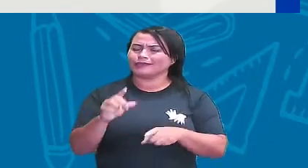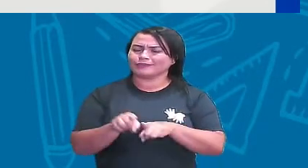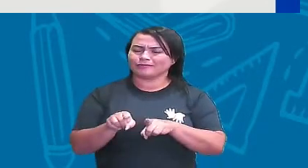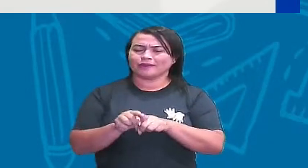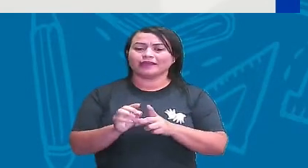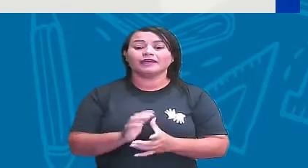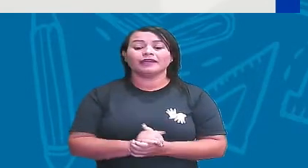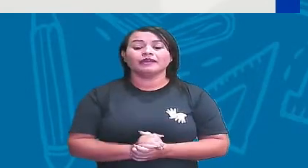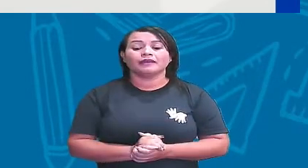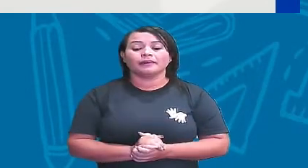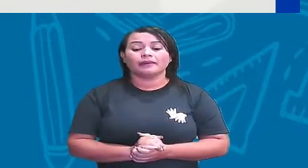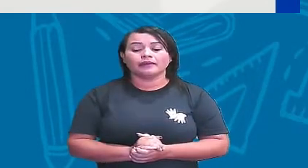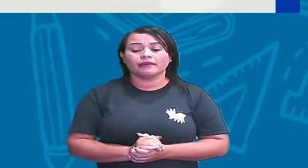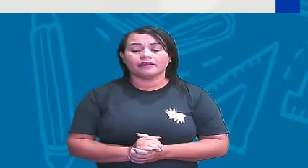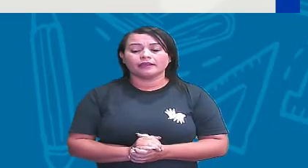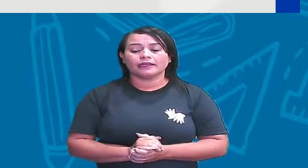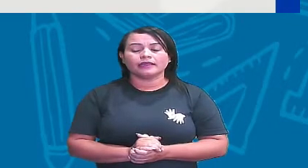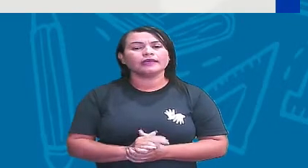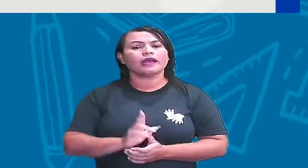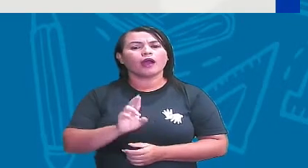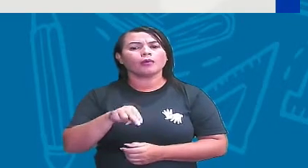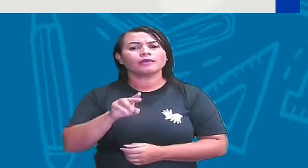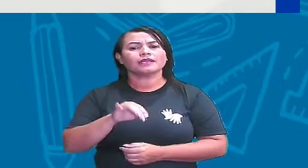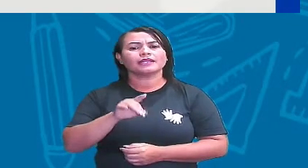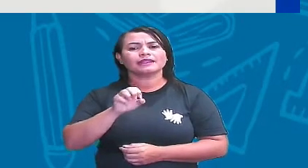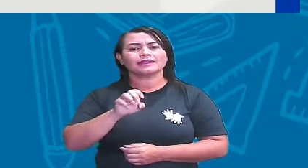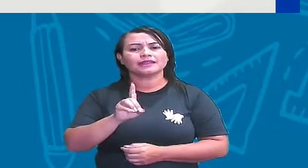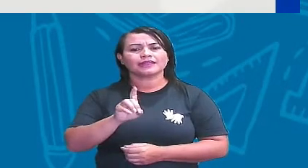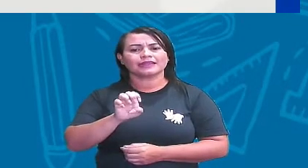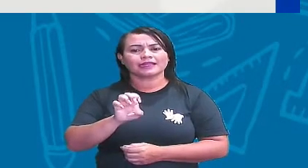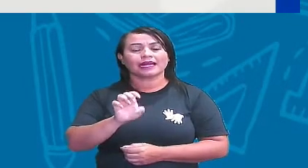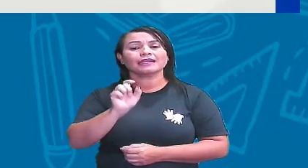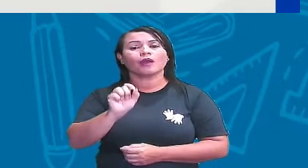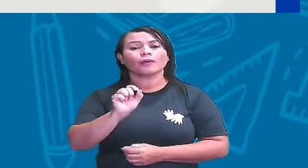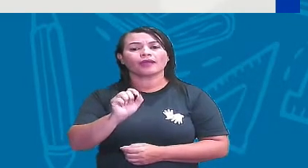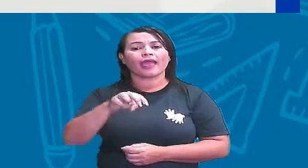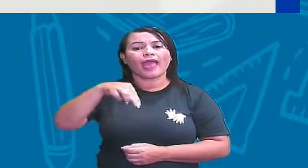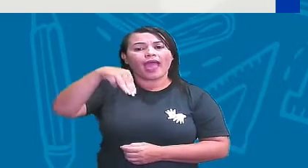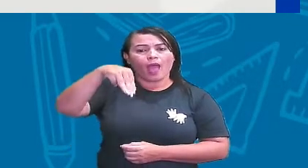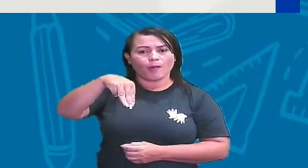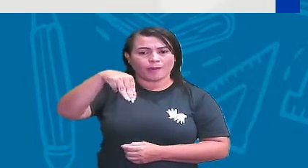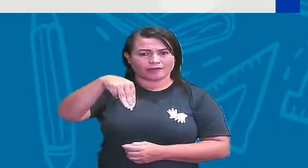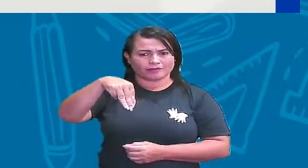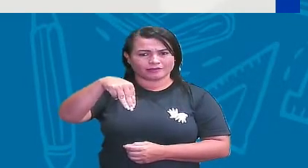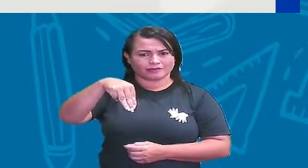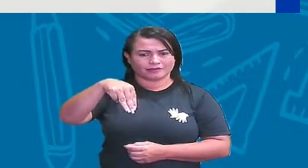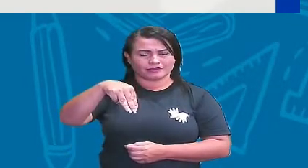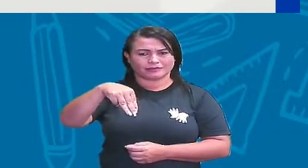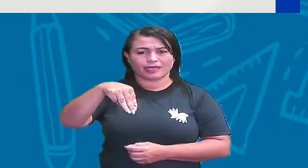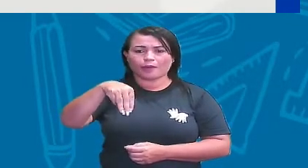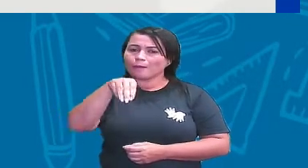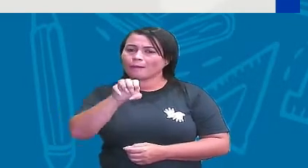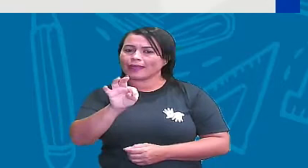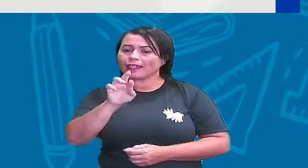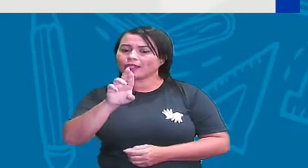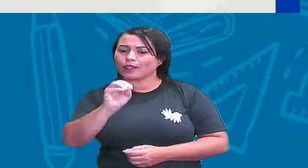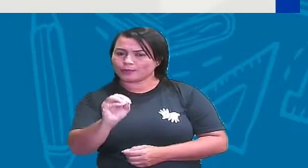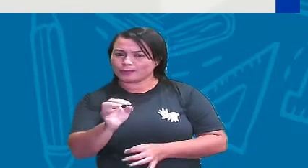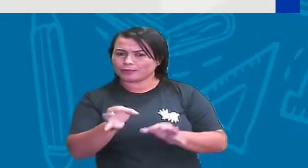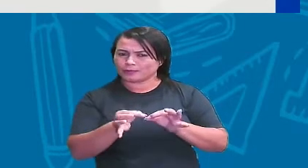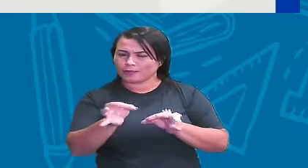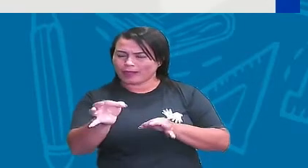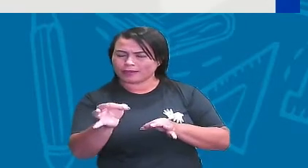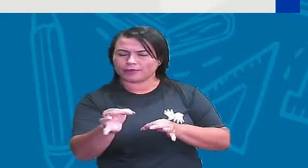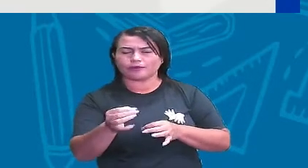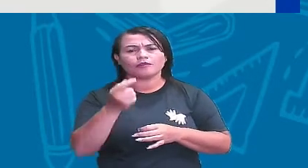E a unidade é o metro. A gente vai entender melhor que eu vou trazer aqui a representação para que vocês possam